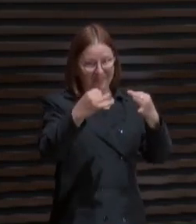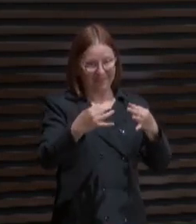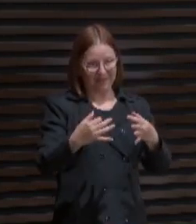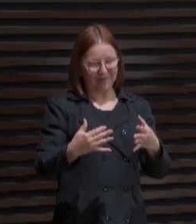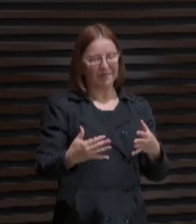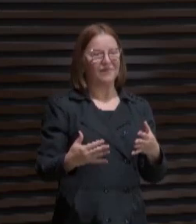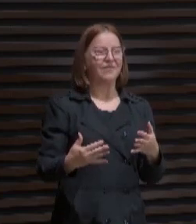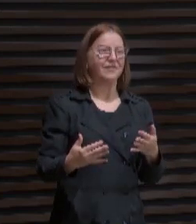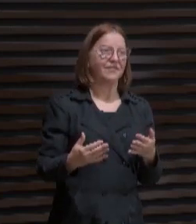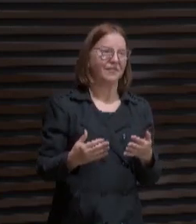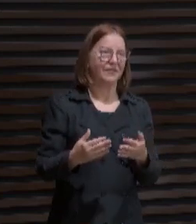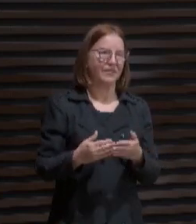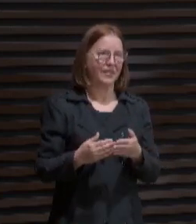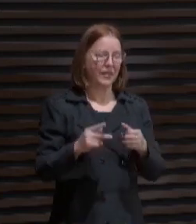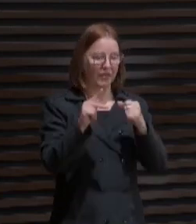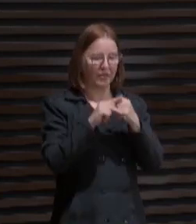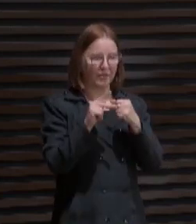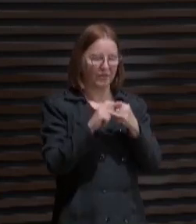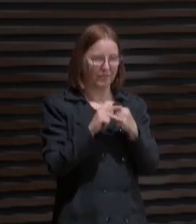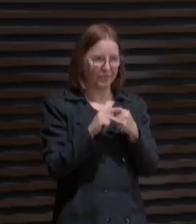embriaguez, ele